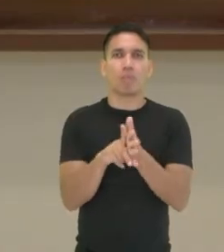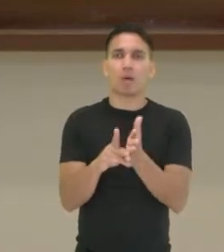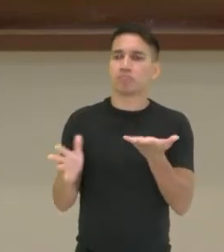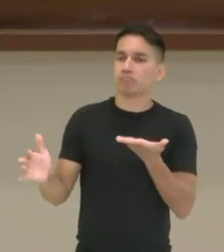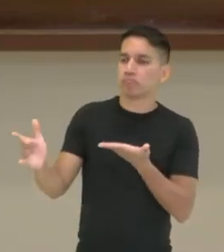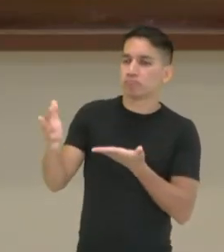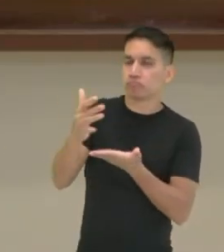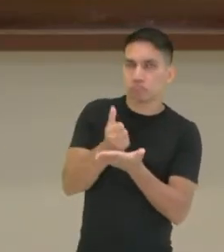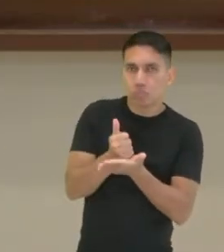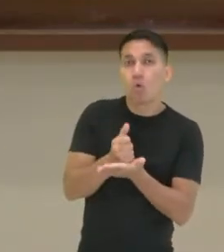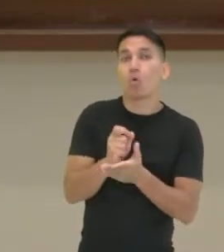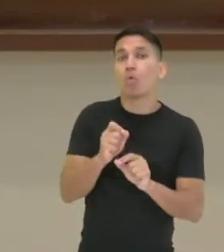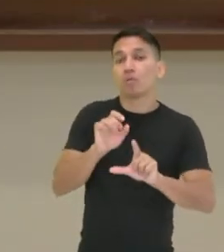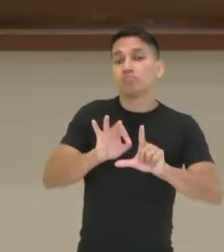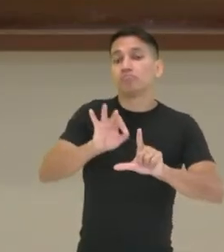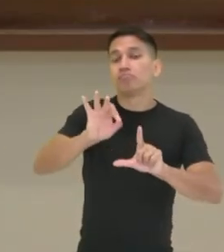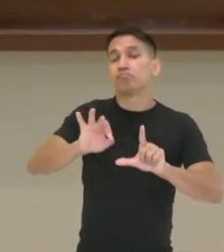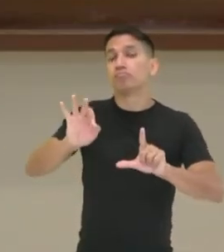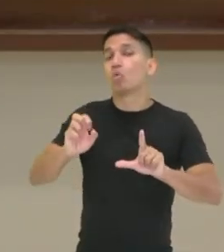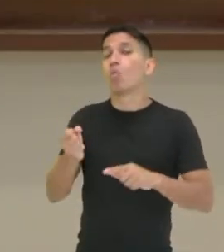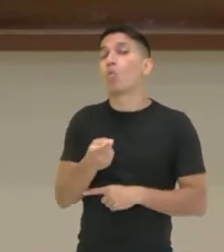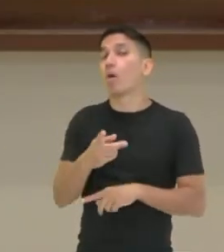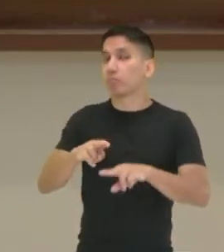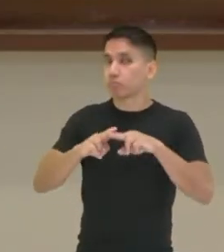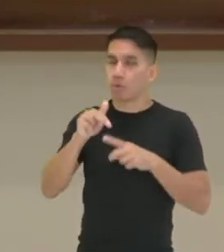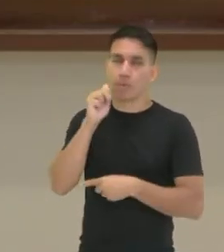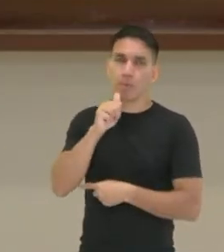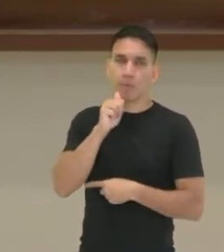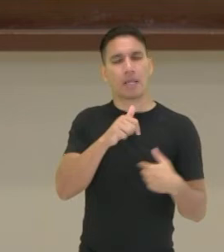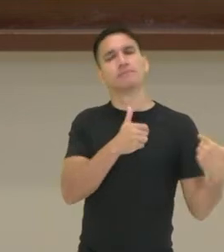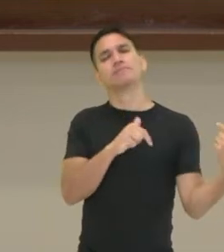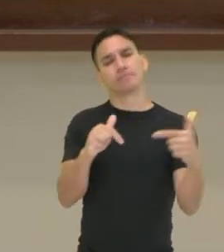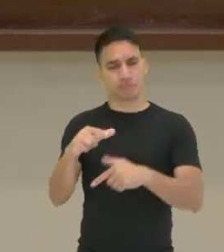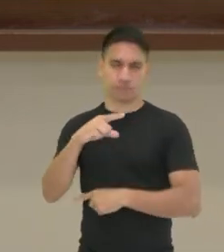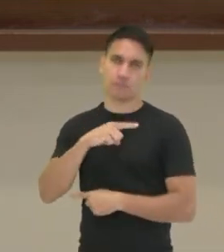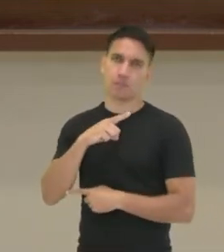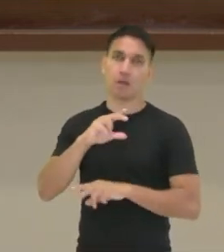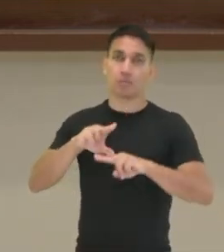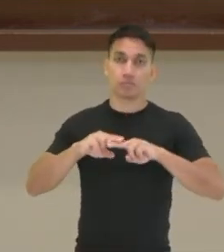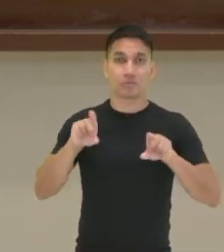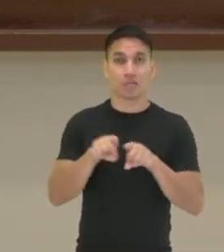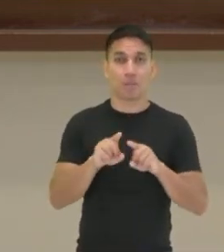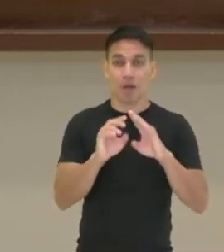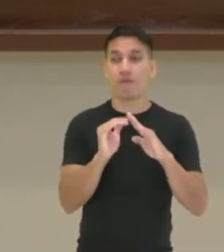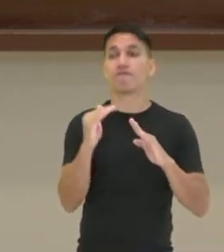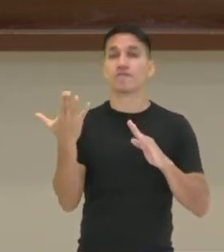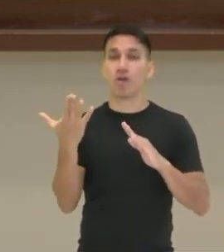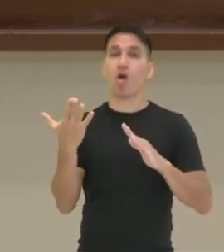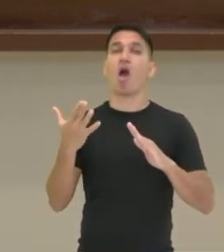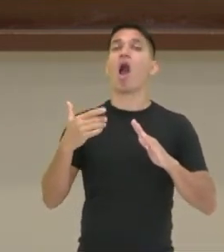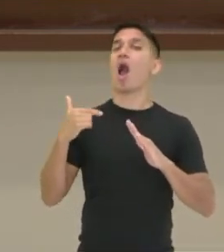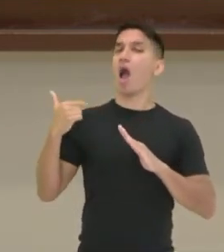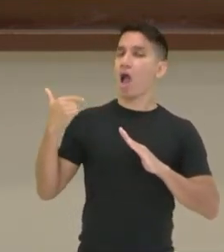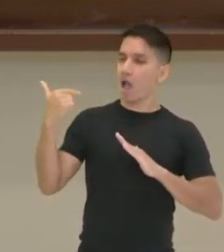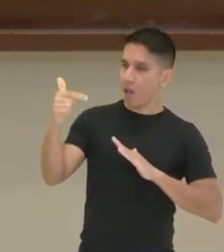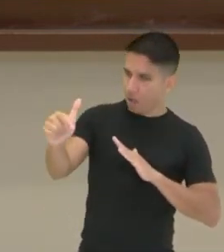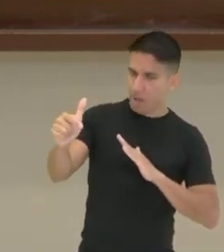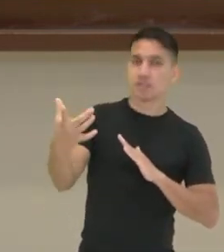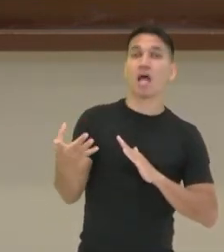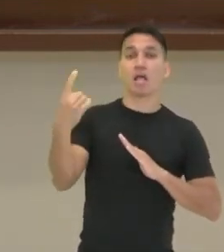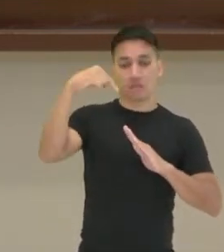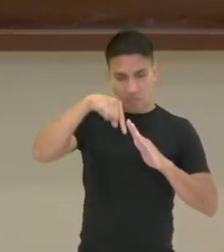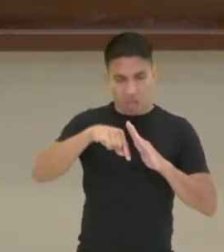produção de dados. Então as mulheres trabalham muito, além de trabalhar muito fora de casa, dentro de casa também tem uma carga muito